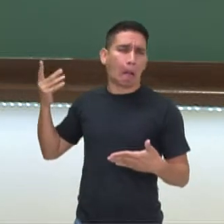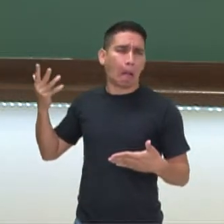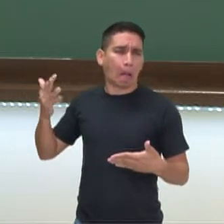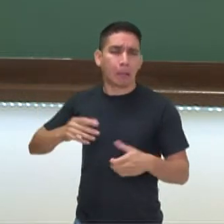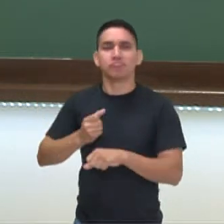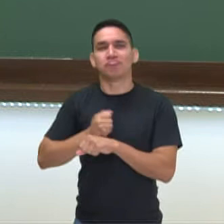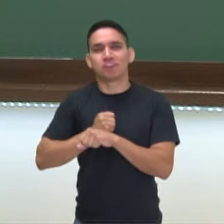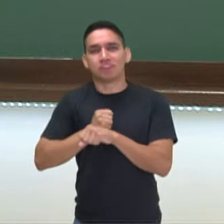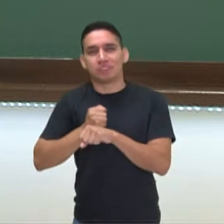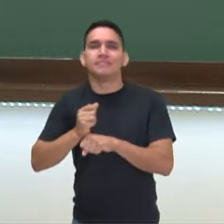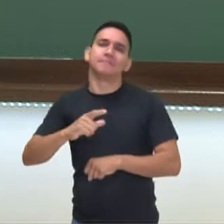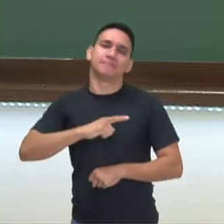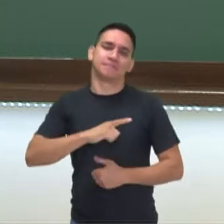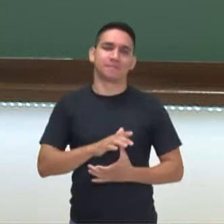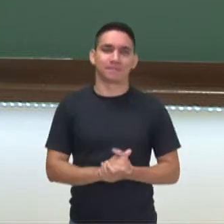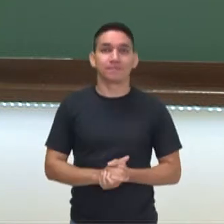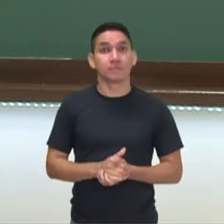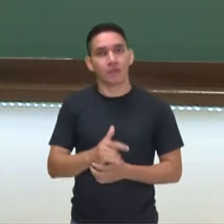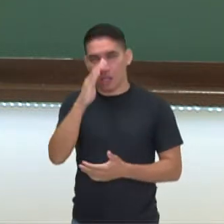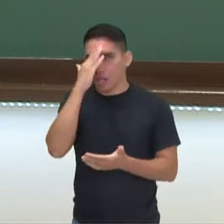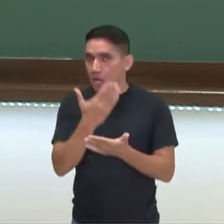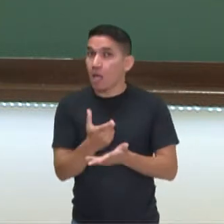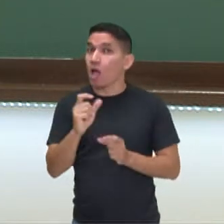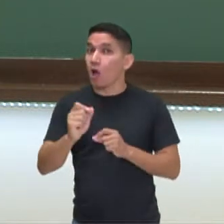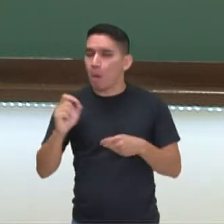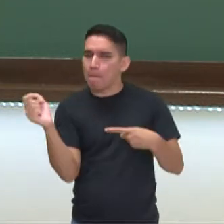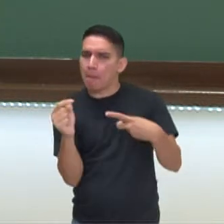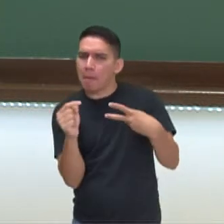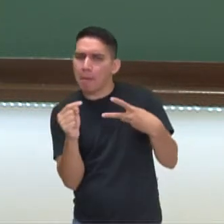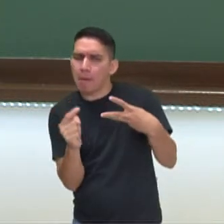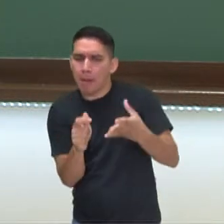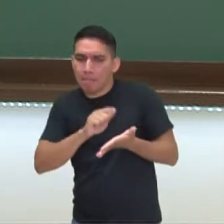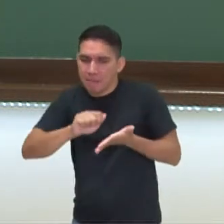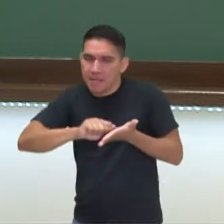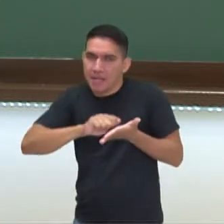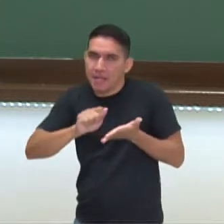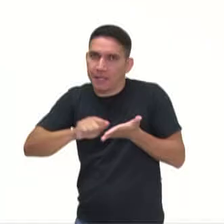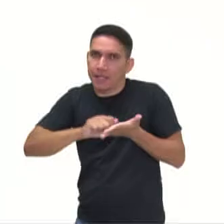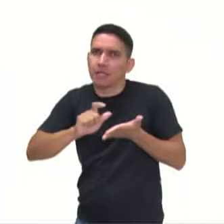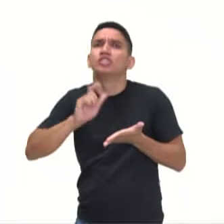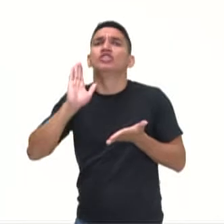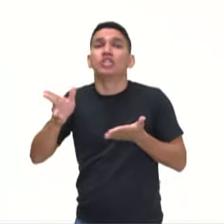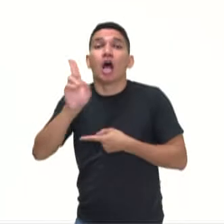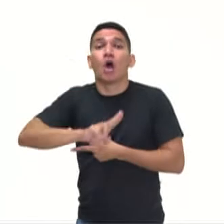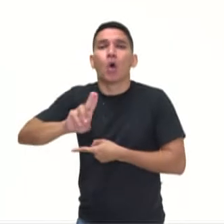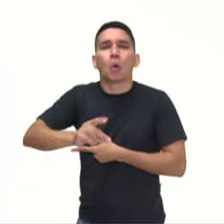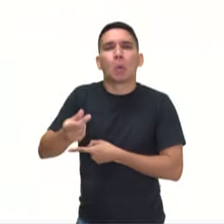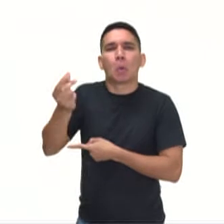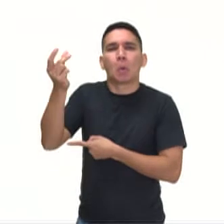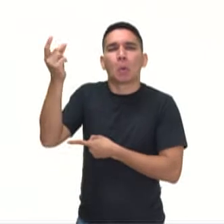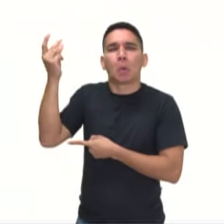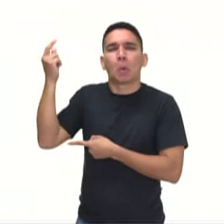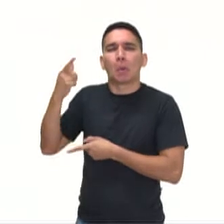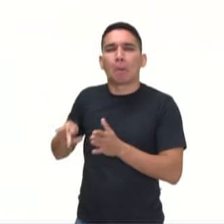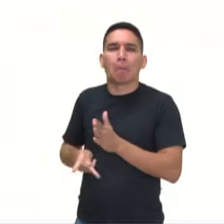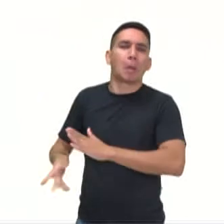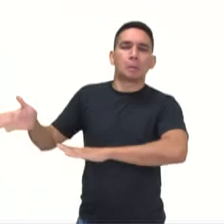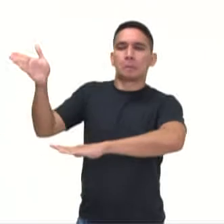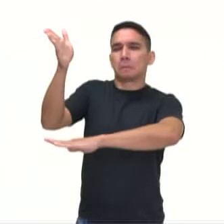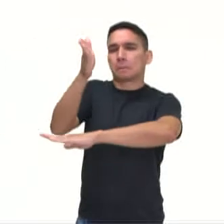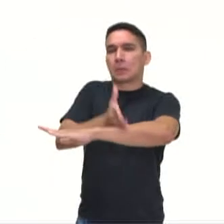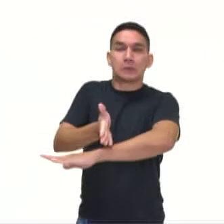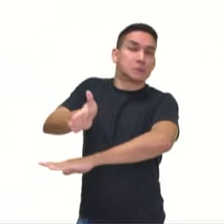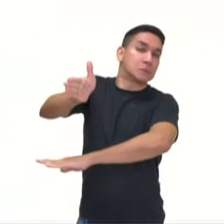e milhares de anos, Acredita-se que a agenda, ela seja utilizada desde a antiguidade. Então, nós